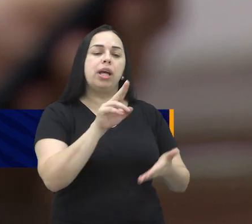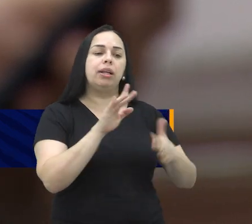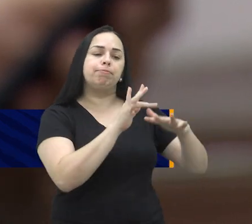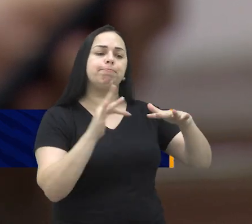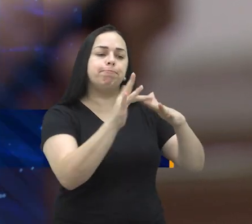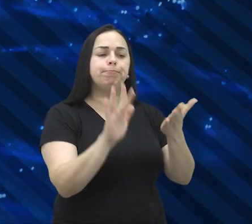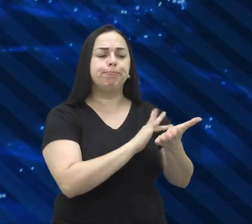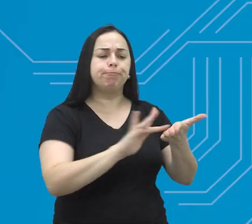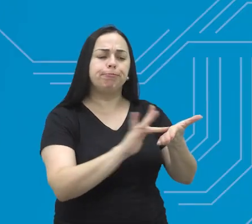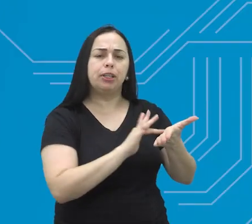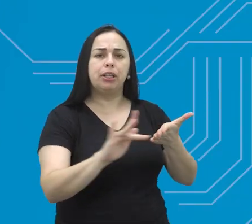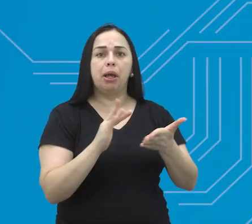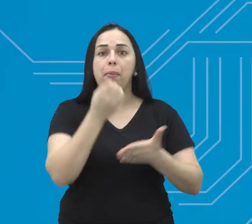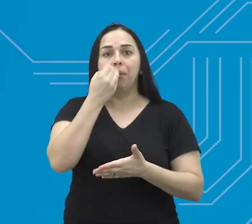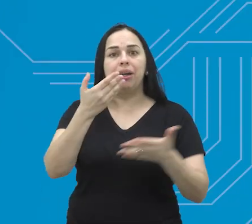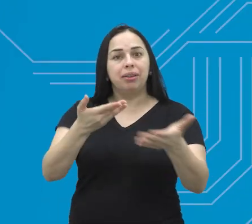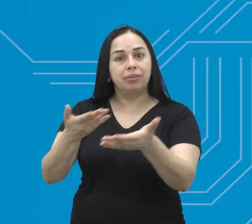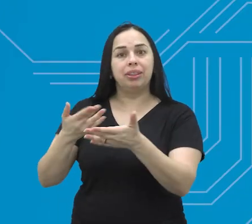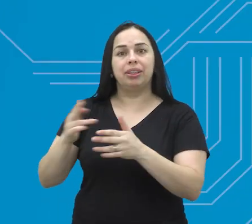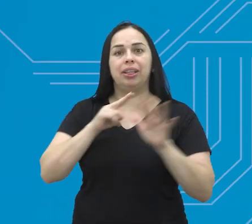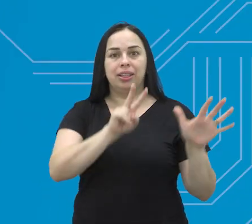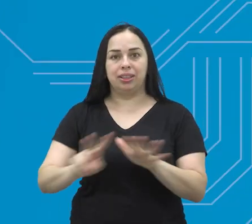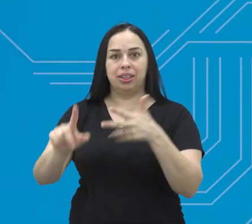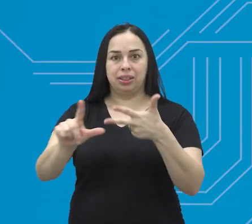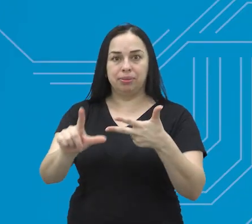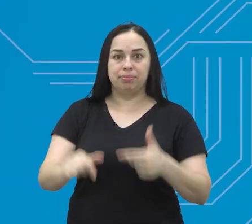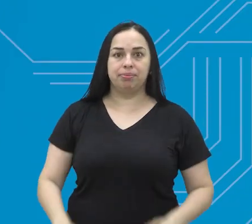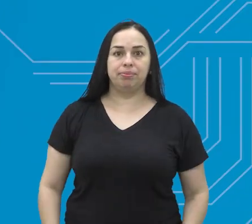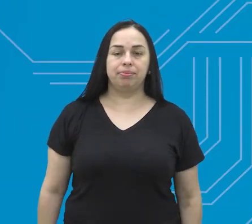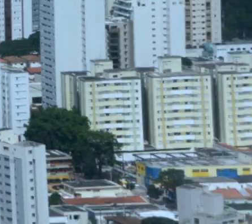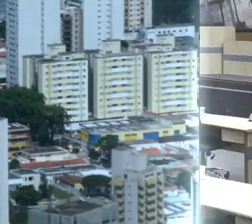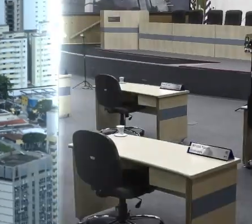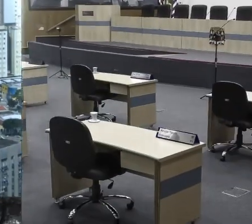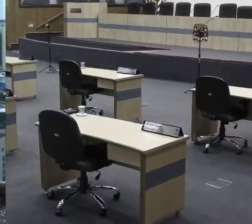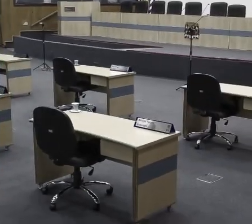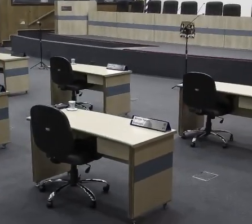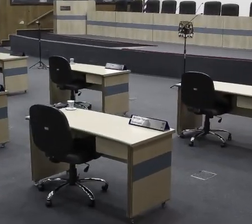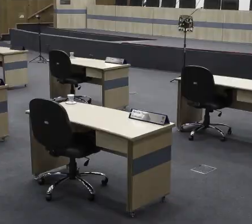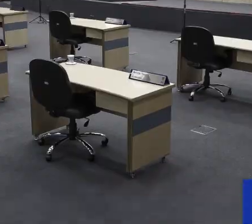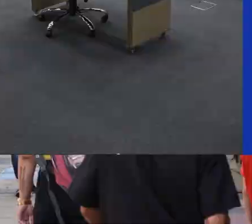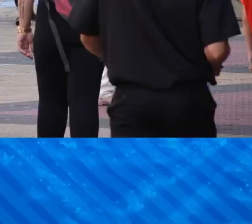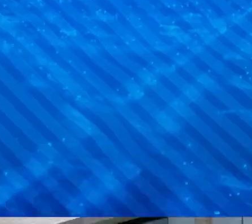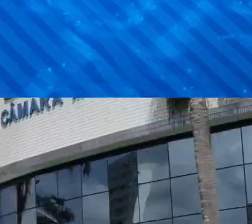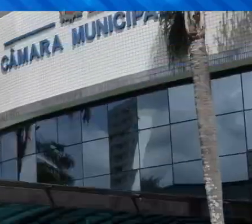redes sociais. Seja muito bem-vindo ao Semana Legislativa.